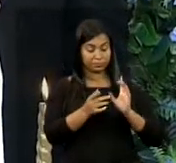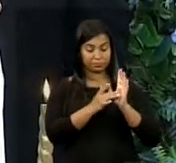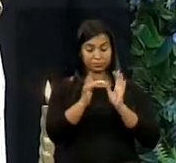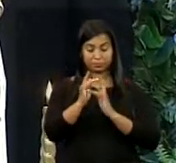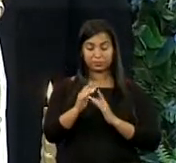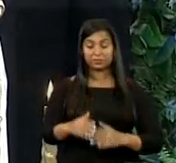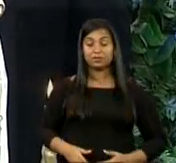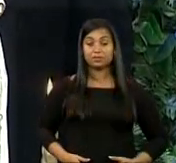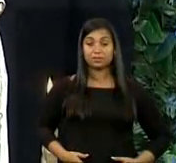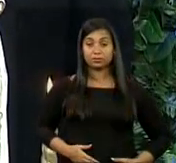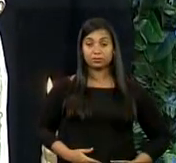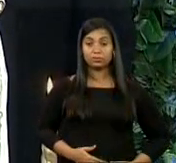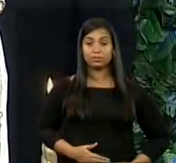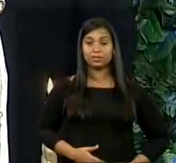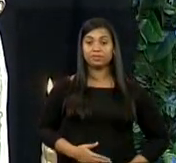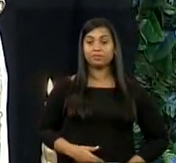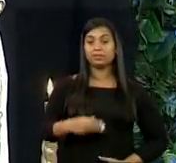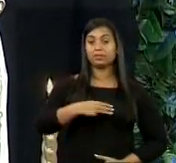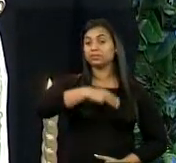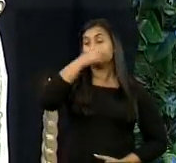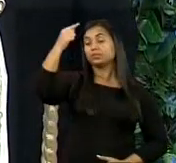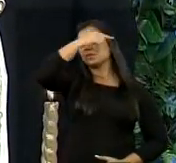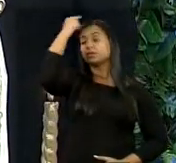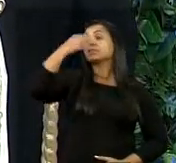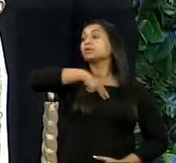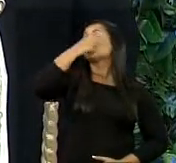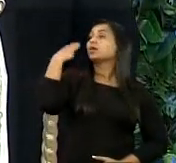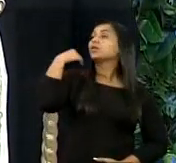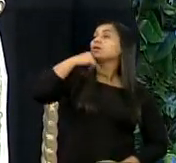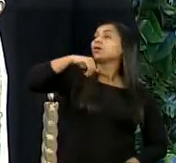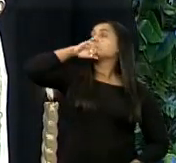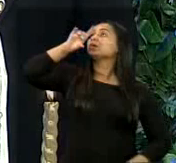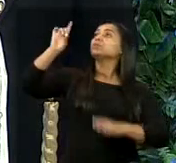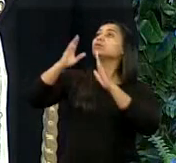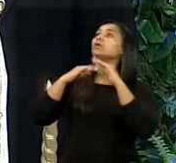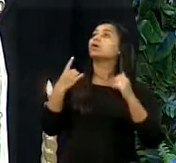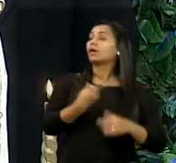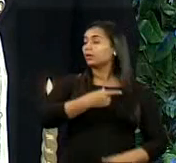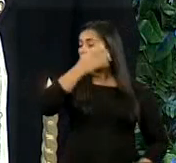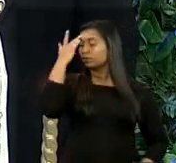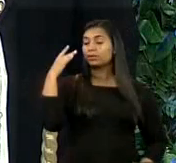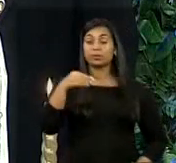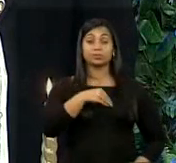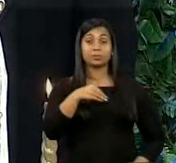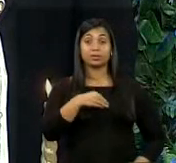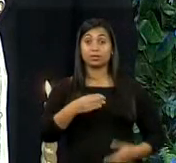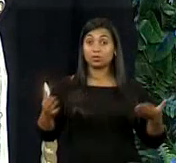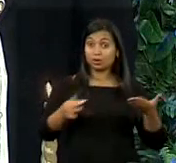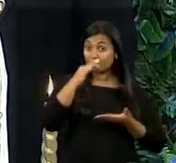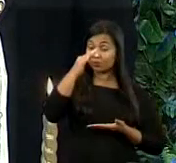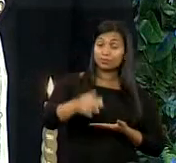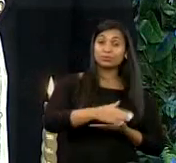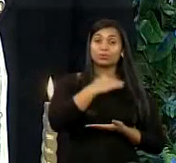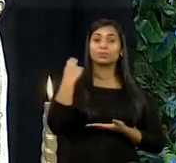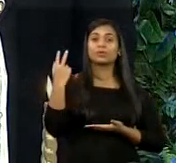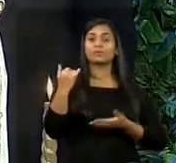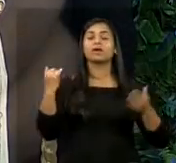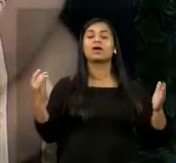bendito é o fruto do vosso ventre, Jesus. Santa Maria, Mãe de Deus, rogai por nós,